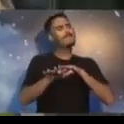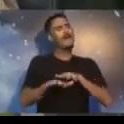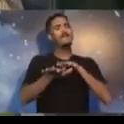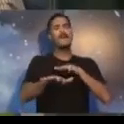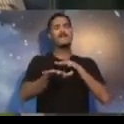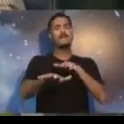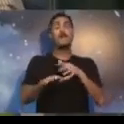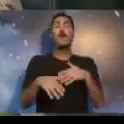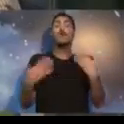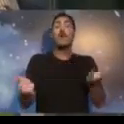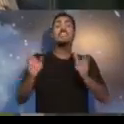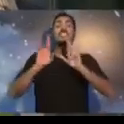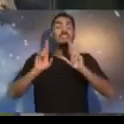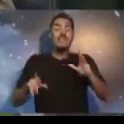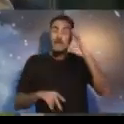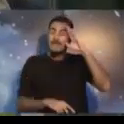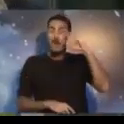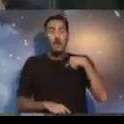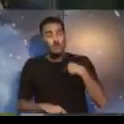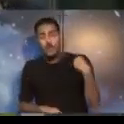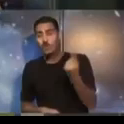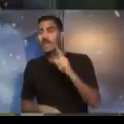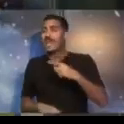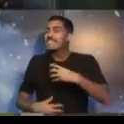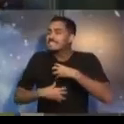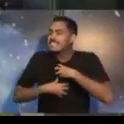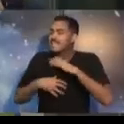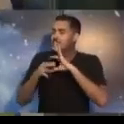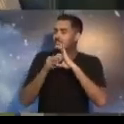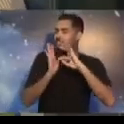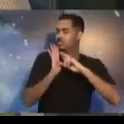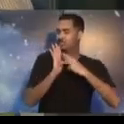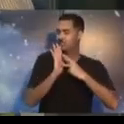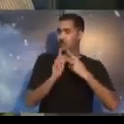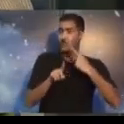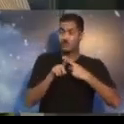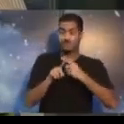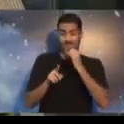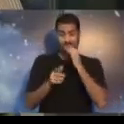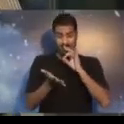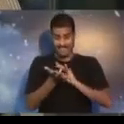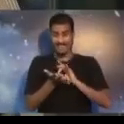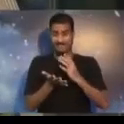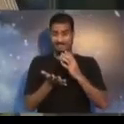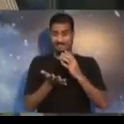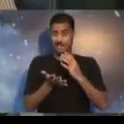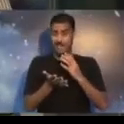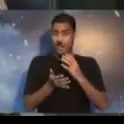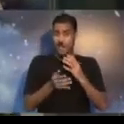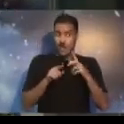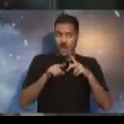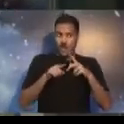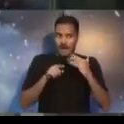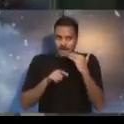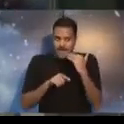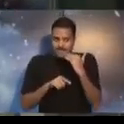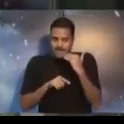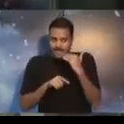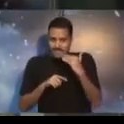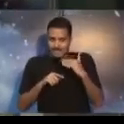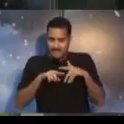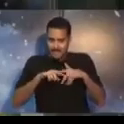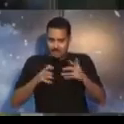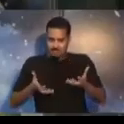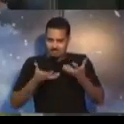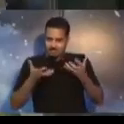A diferença nossa é o sentido, porque ao invés de estar cultivando as imperfeições, eu estou lutando contra